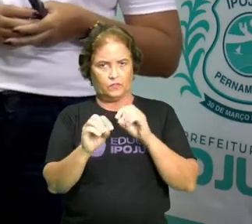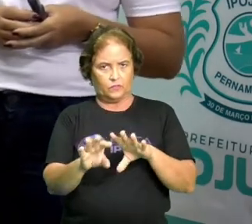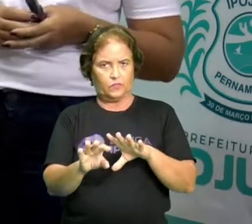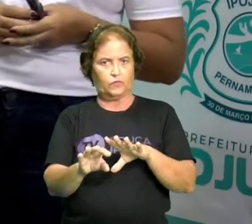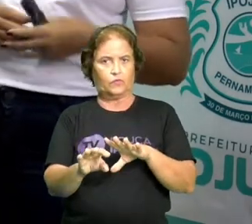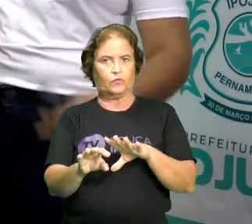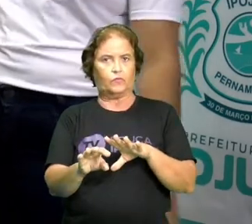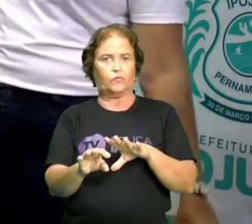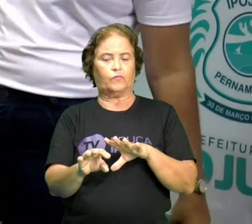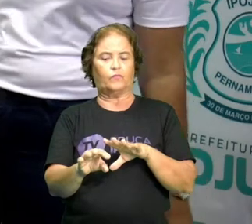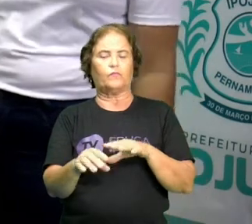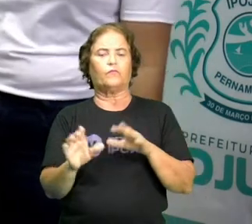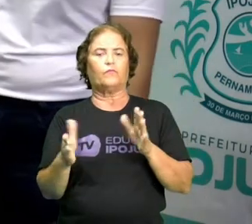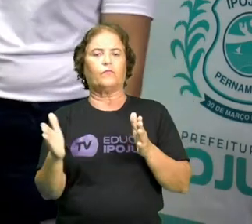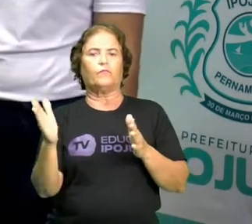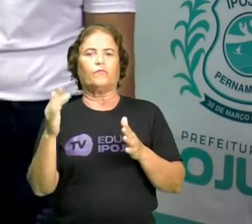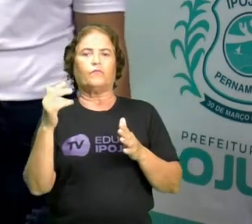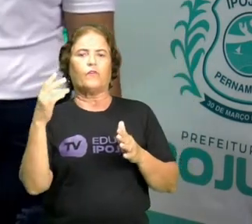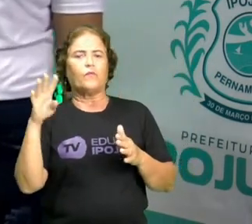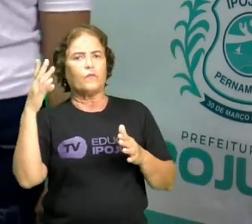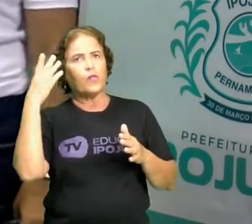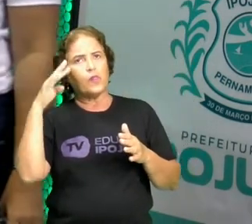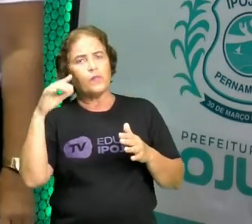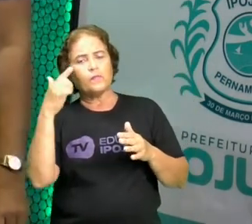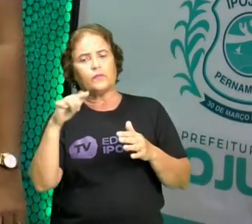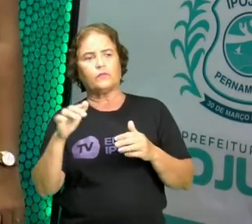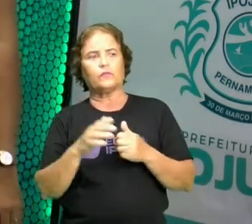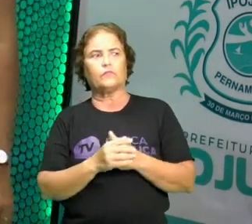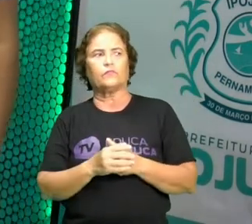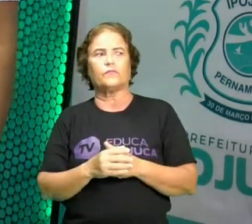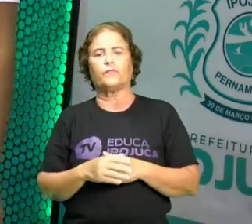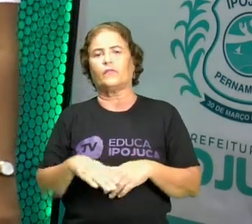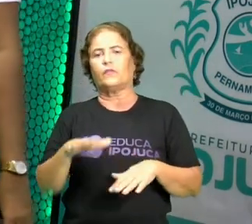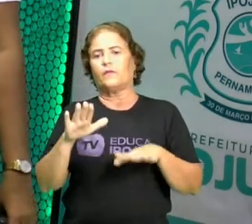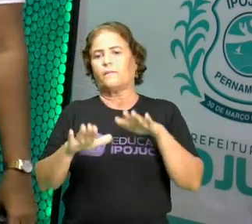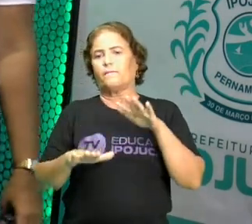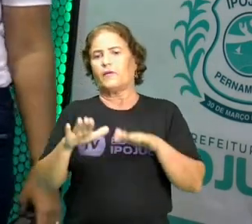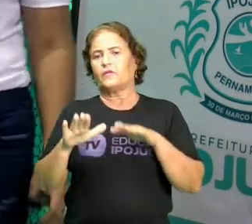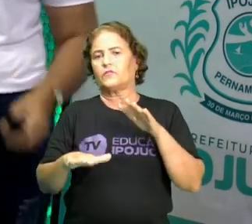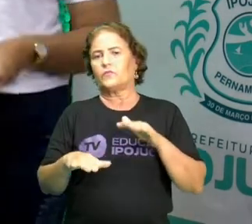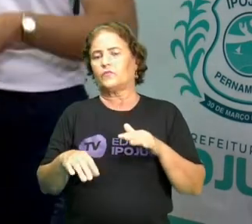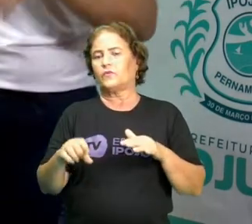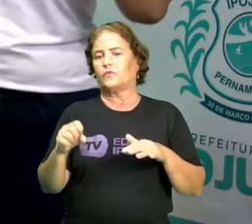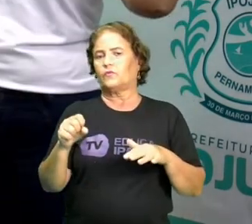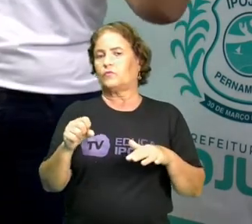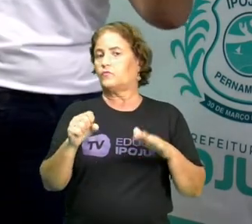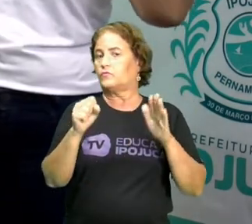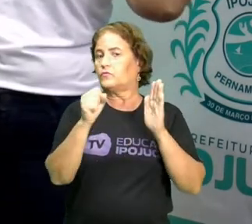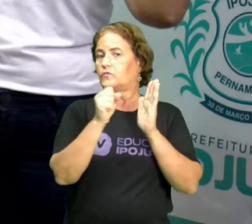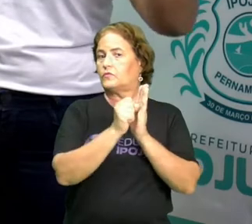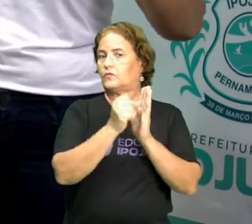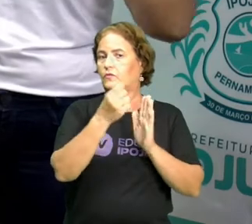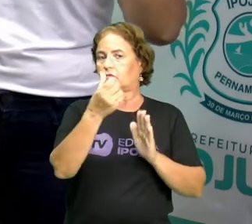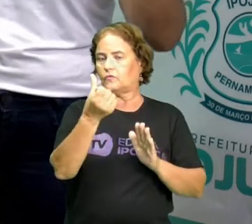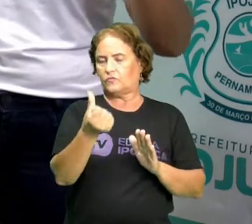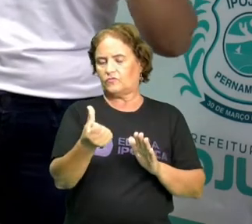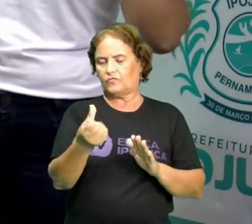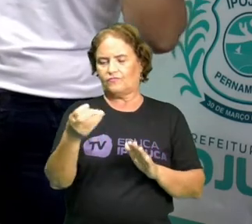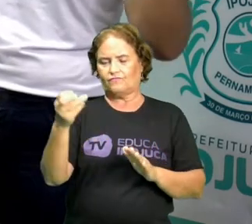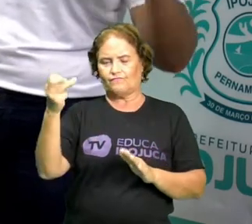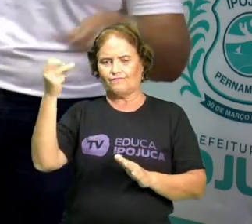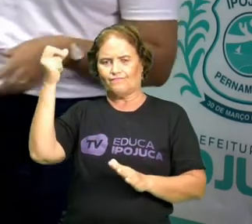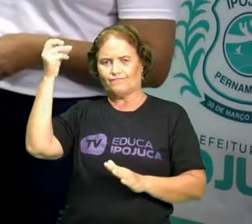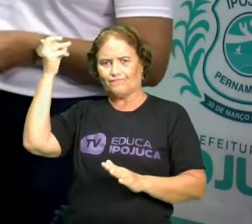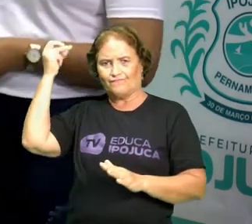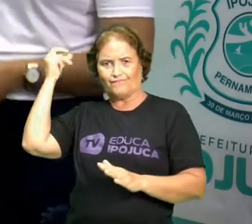um pouquinho como é essa história? Ó, aproximadamente no século 6, olha quanto tempo faz, estamos